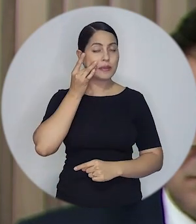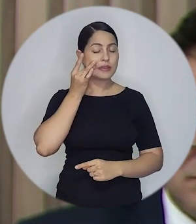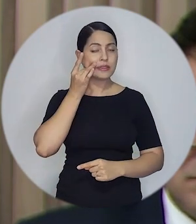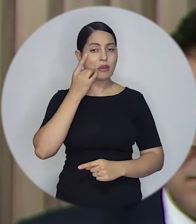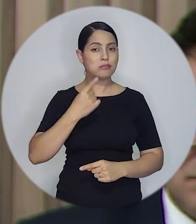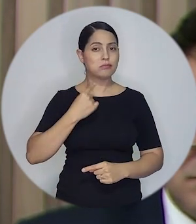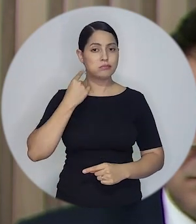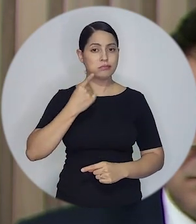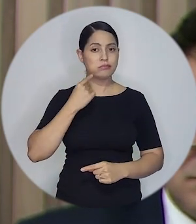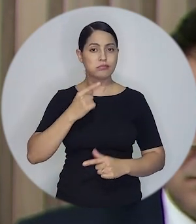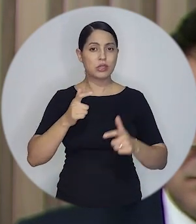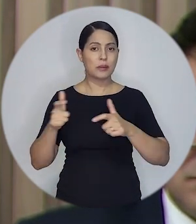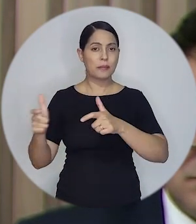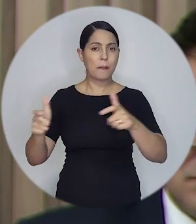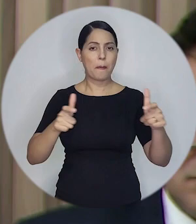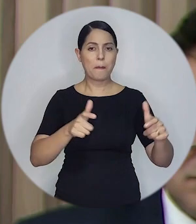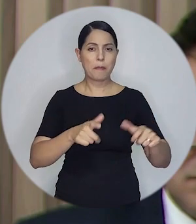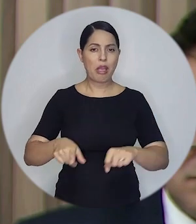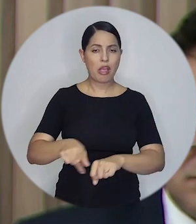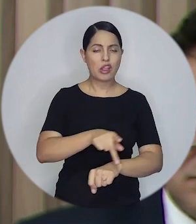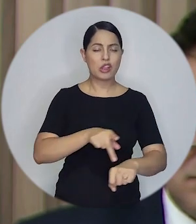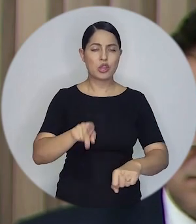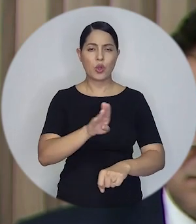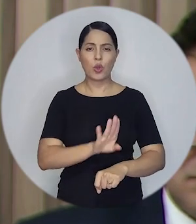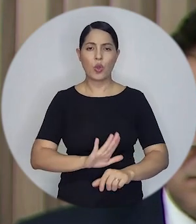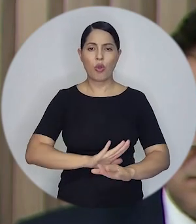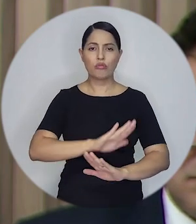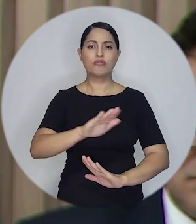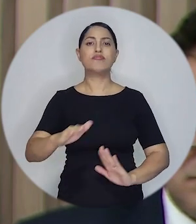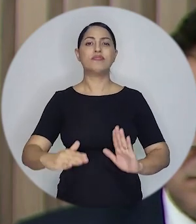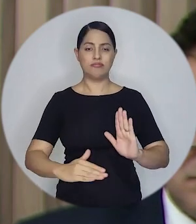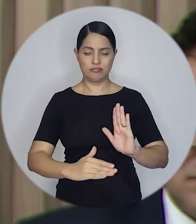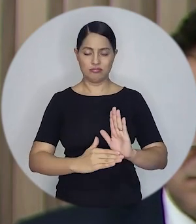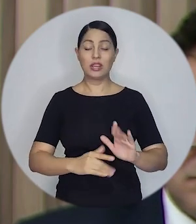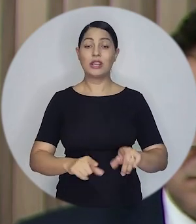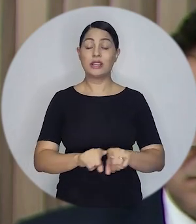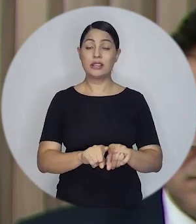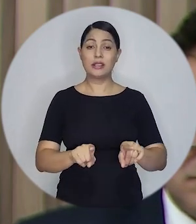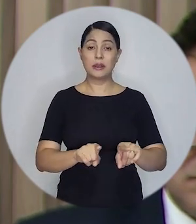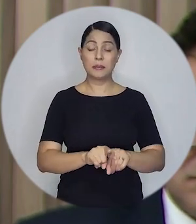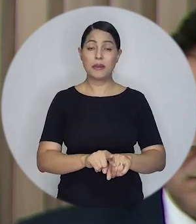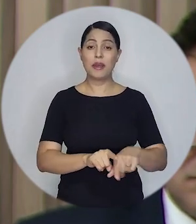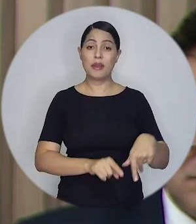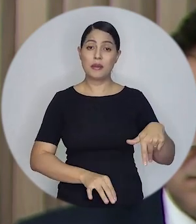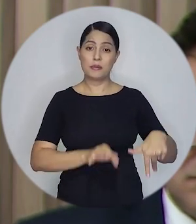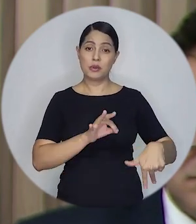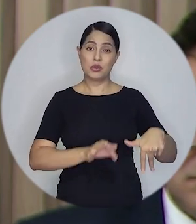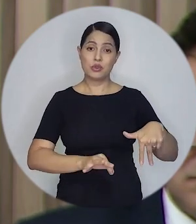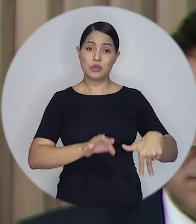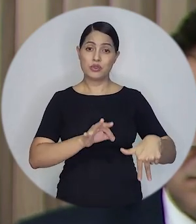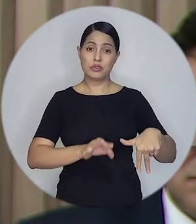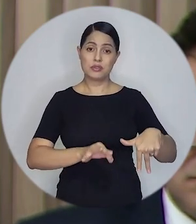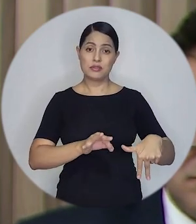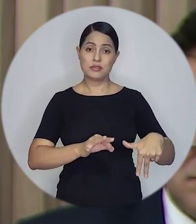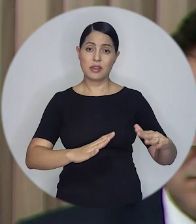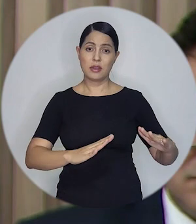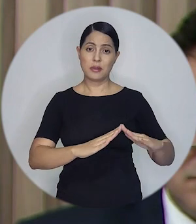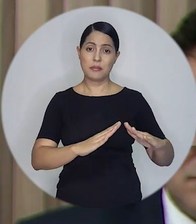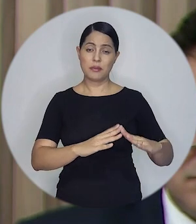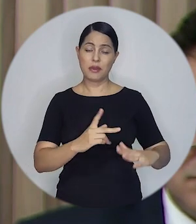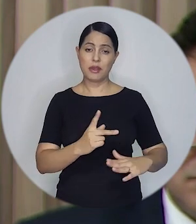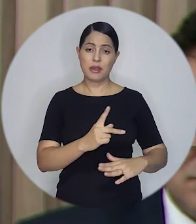a advogados em tribunais de todo o país e para que os magistrados possam residir